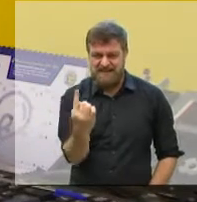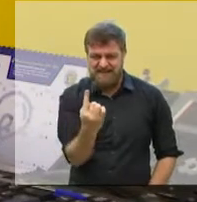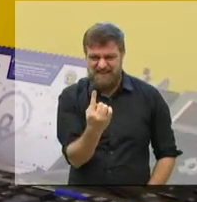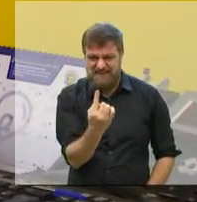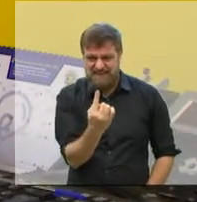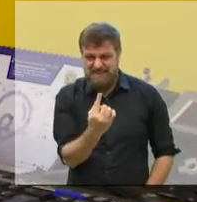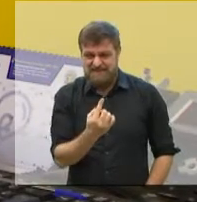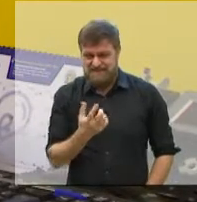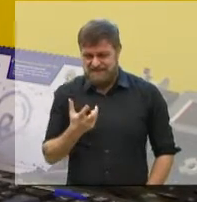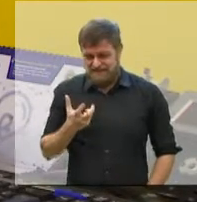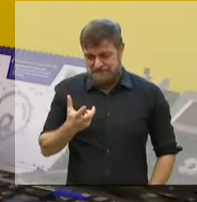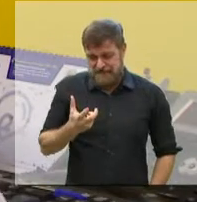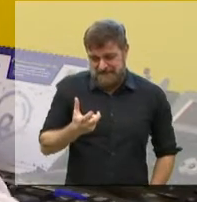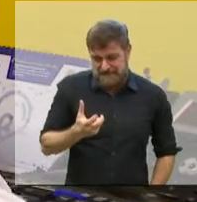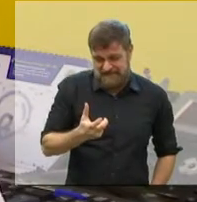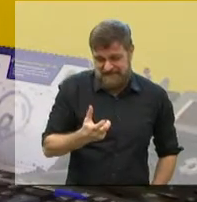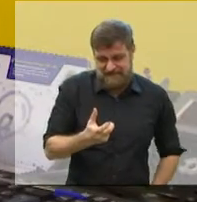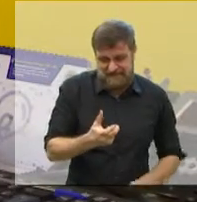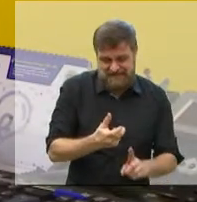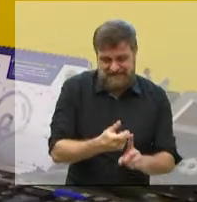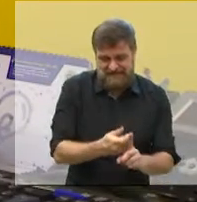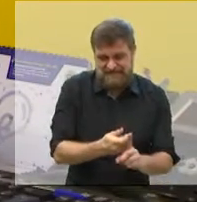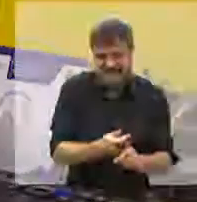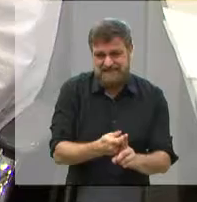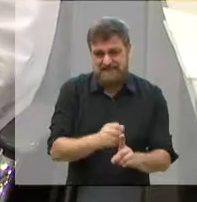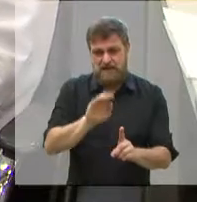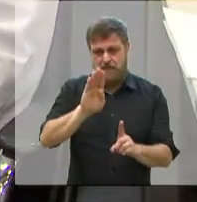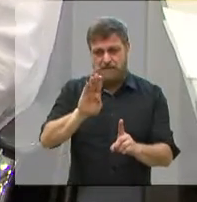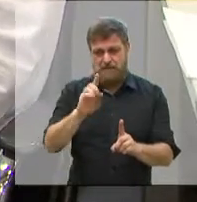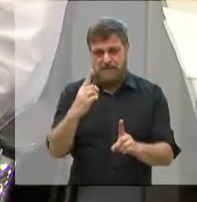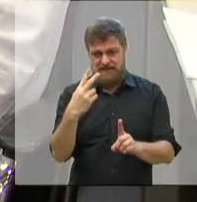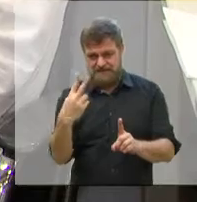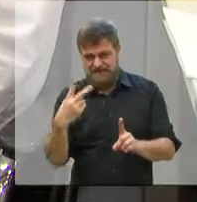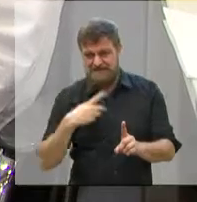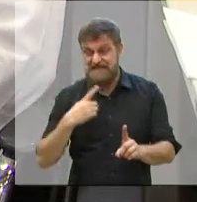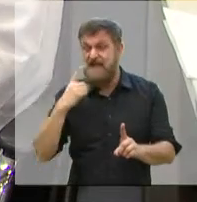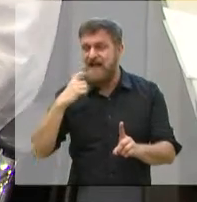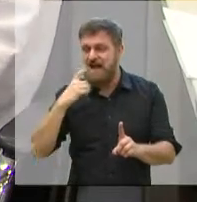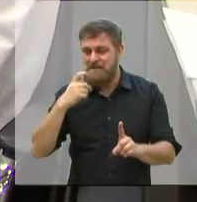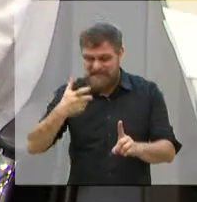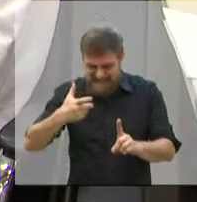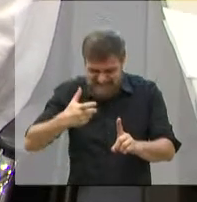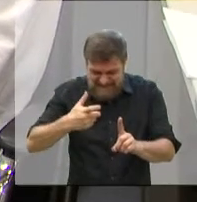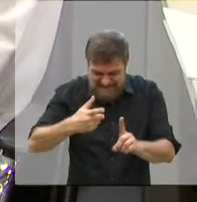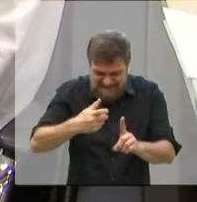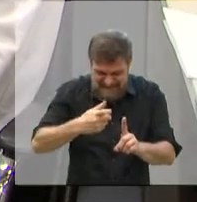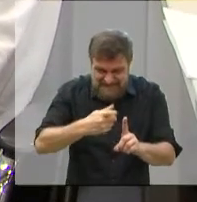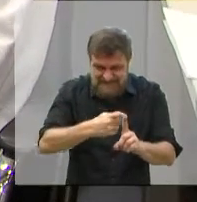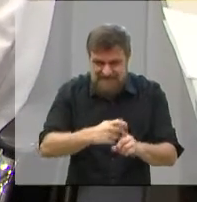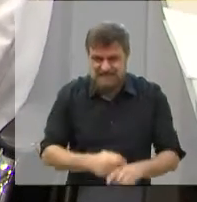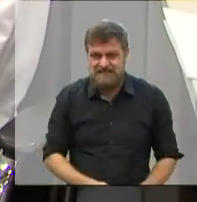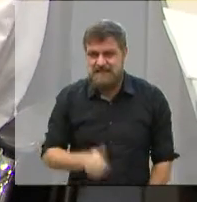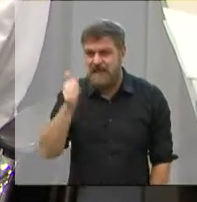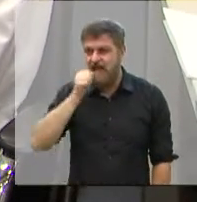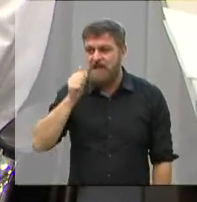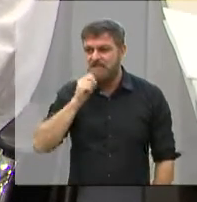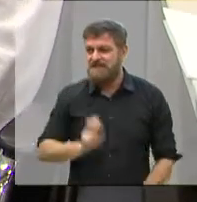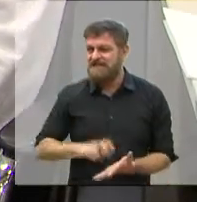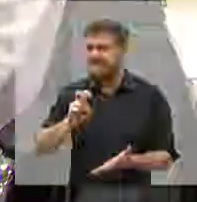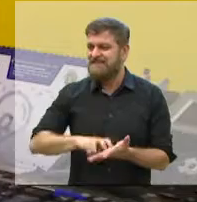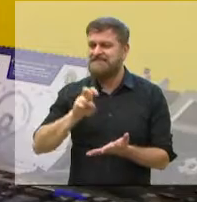mega dolorida, uma B12, que o pessoal conhece como a vermelhinha, né? E ela saiu contente